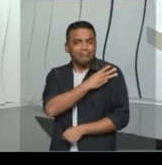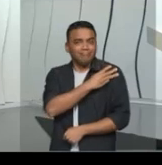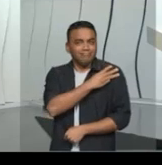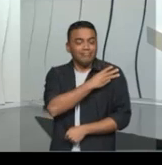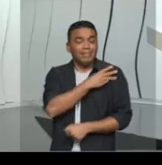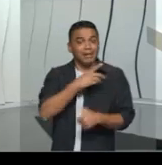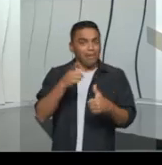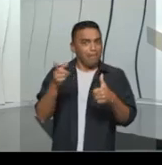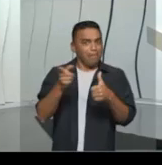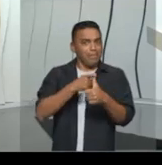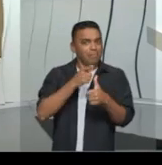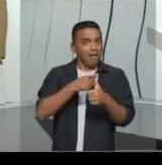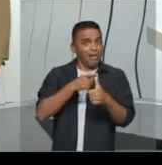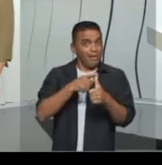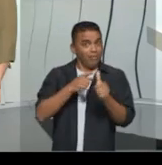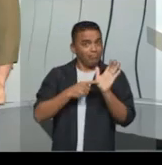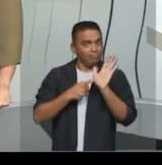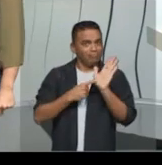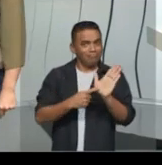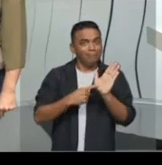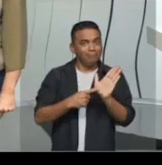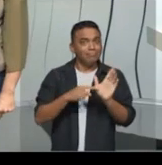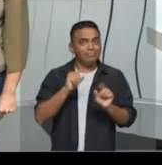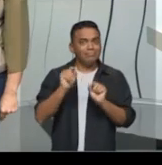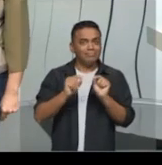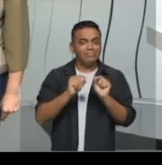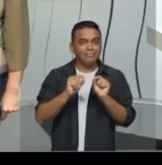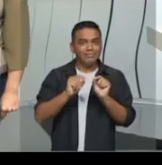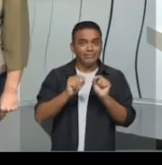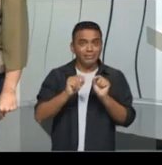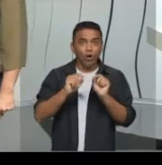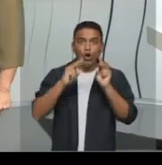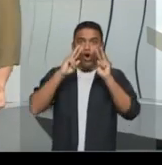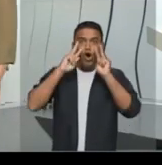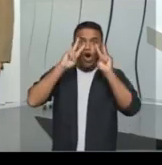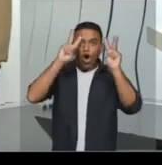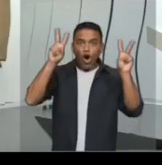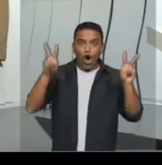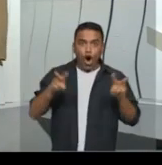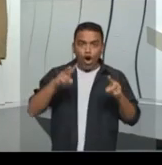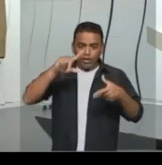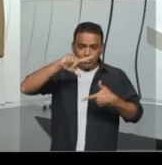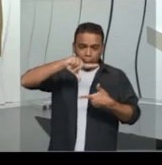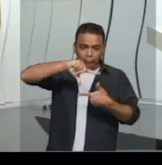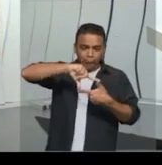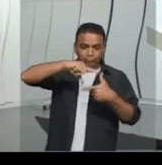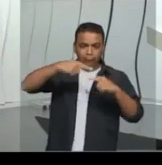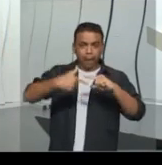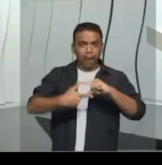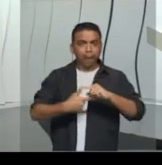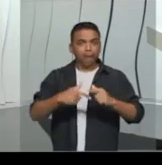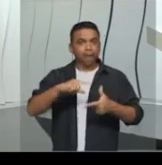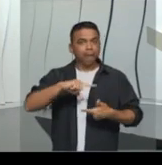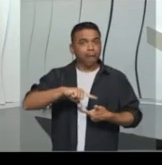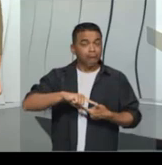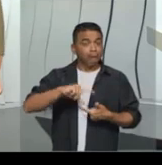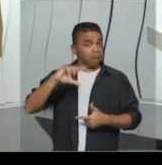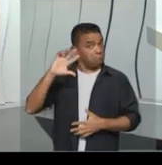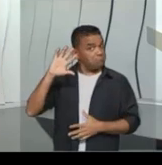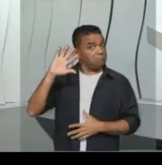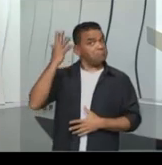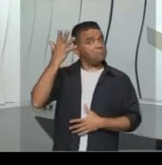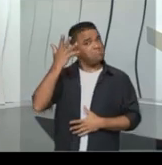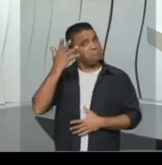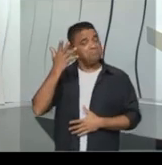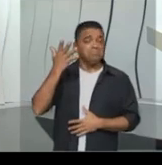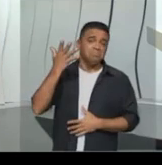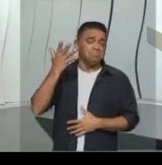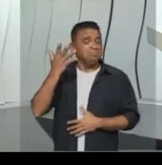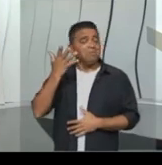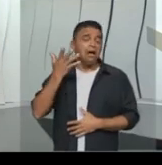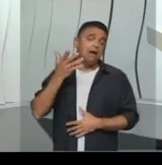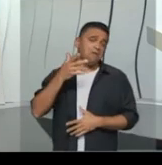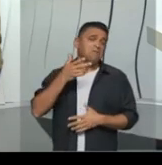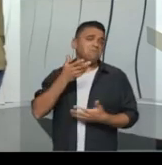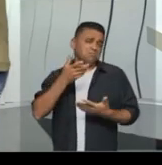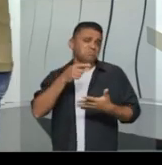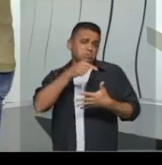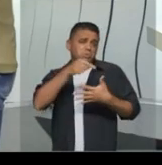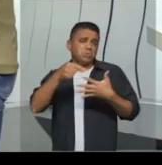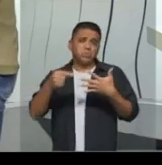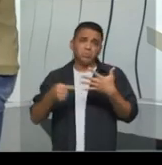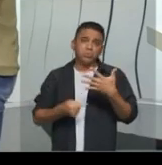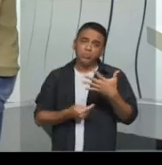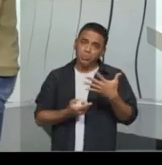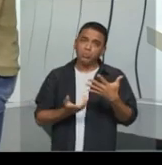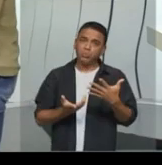primeiro assunto que iremos trabalhar será a ótica geométrica e os fenômenos, alguns fenômenos. Nós iremos